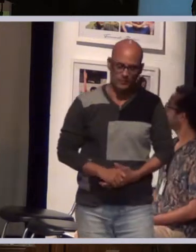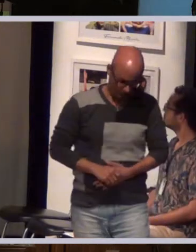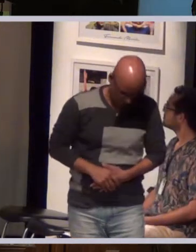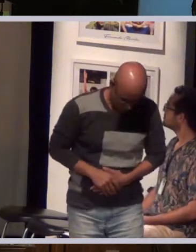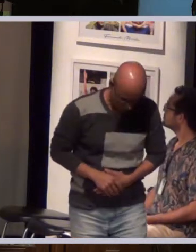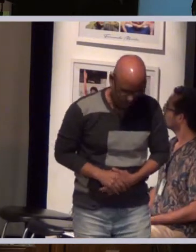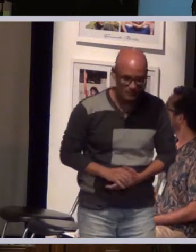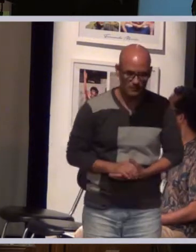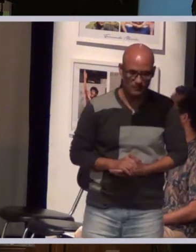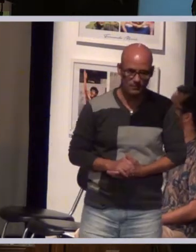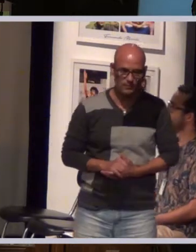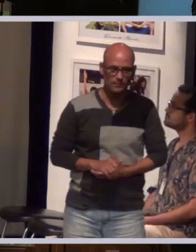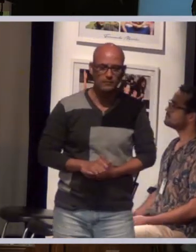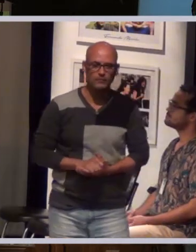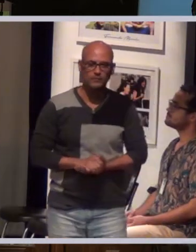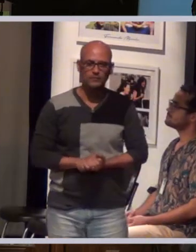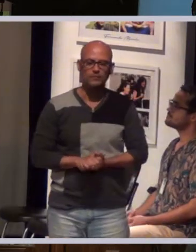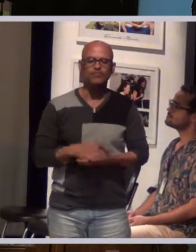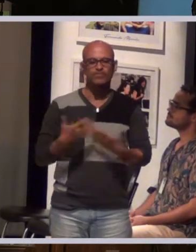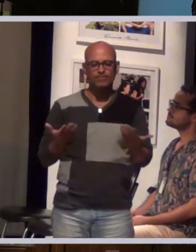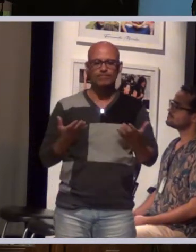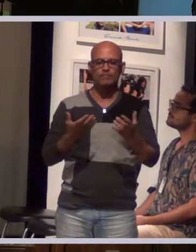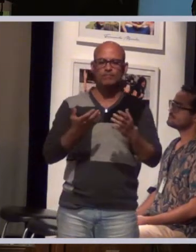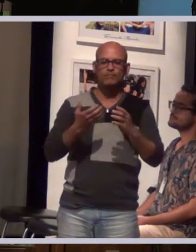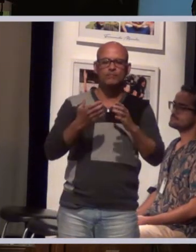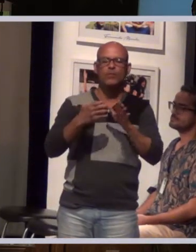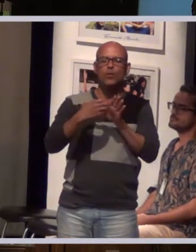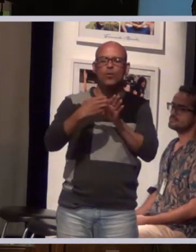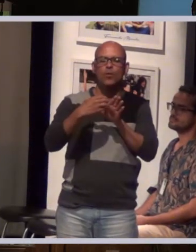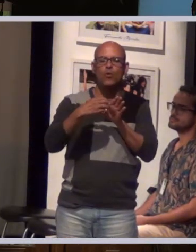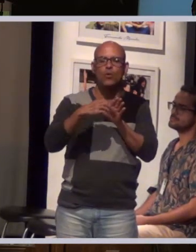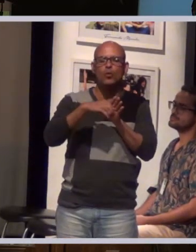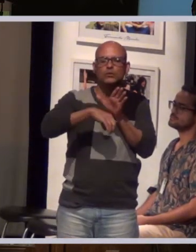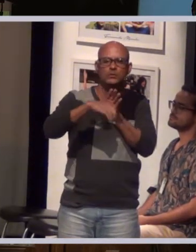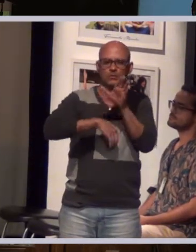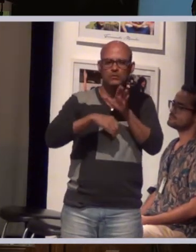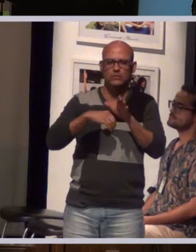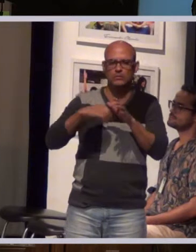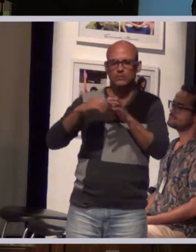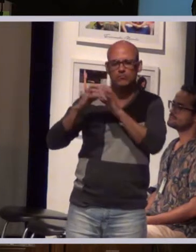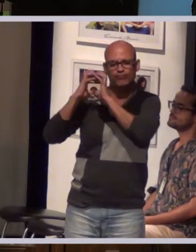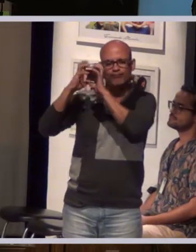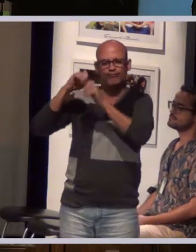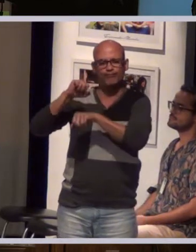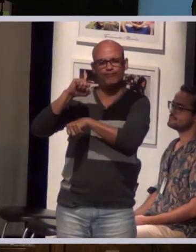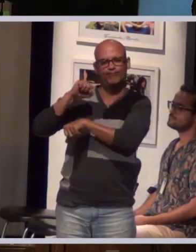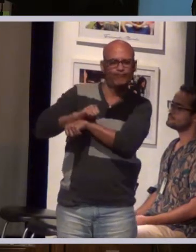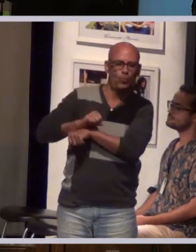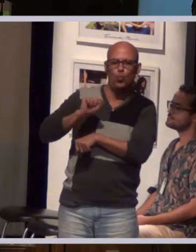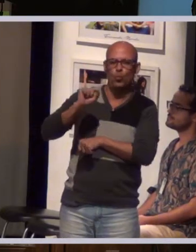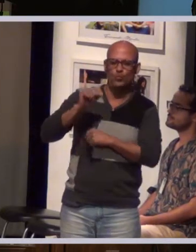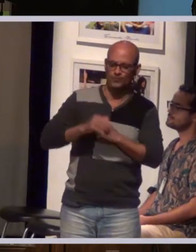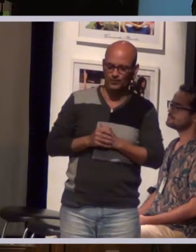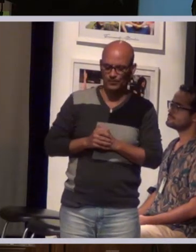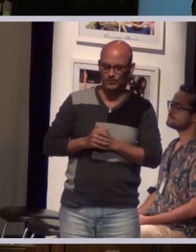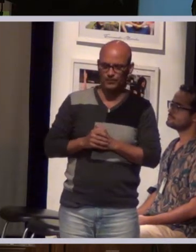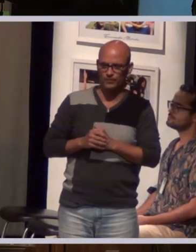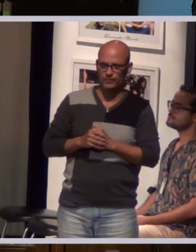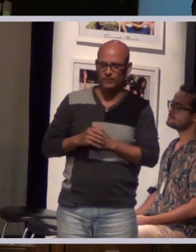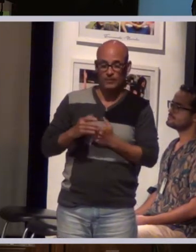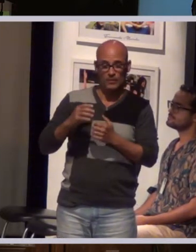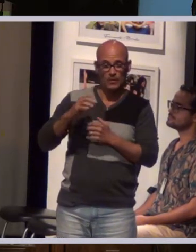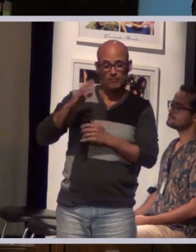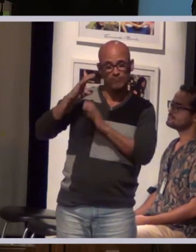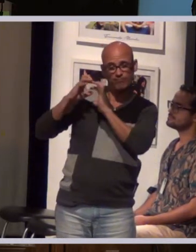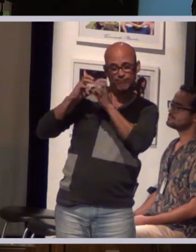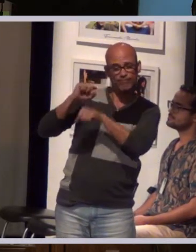Bom, conceito de paralisia cerebral. A paralisia cerebral, ela é atualmente